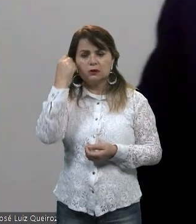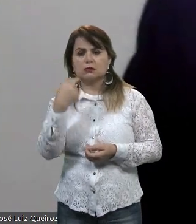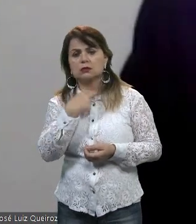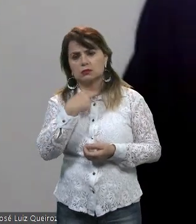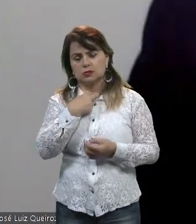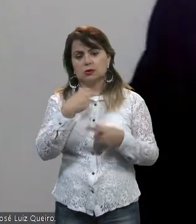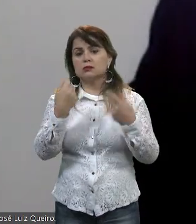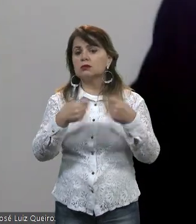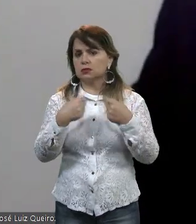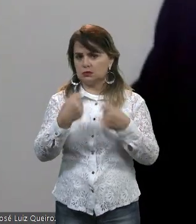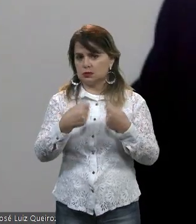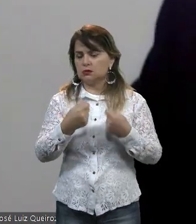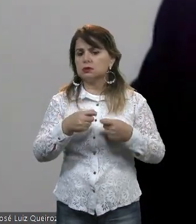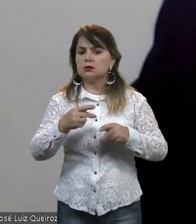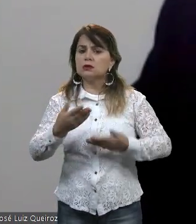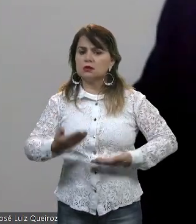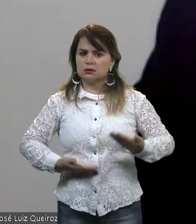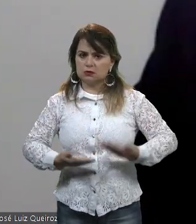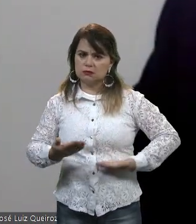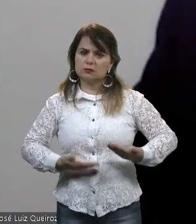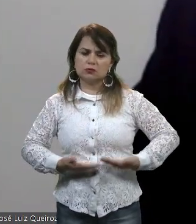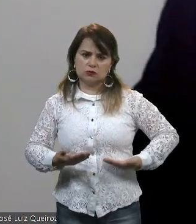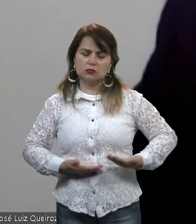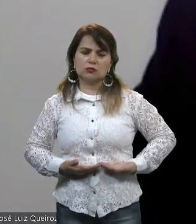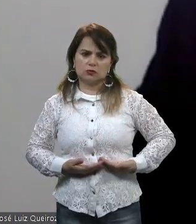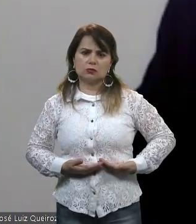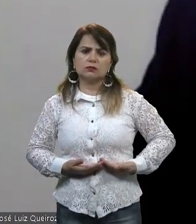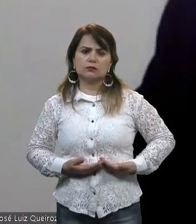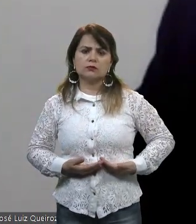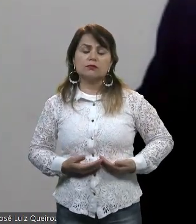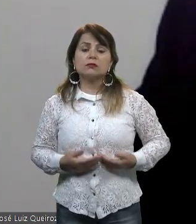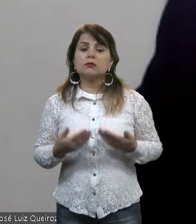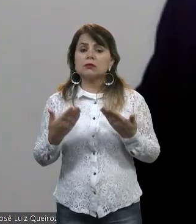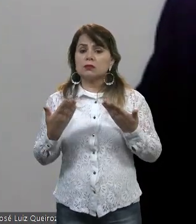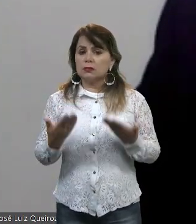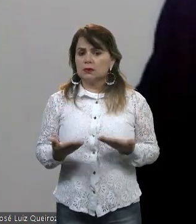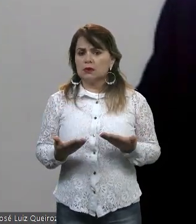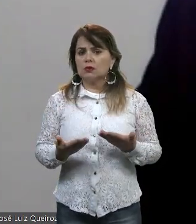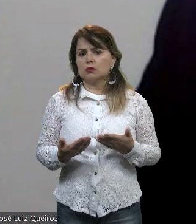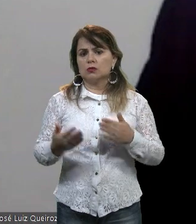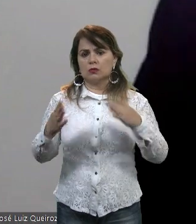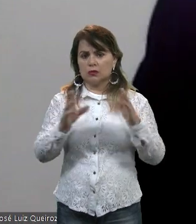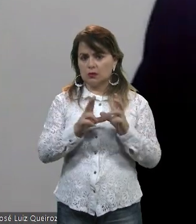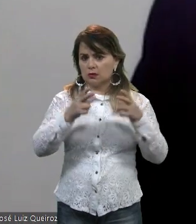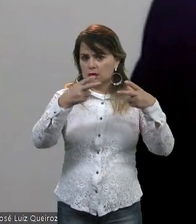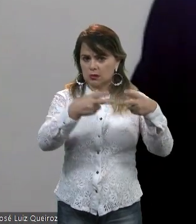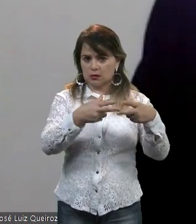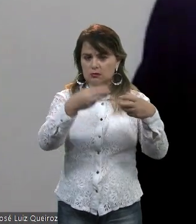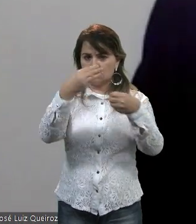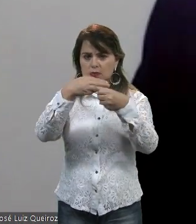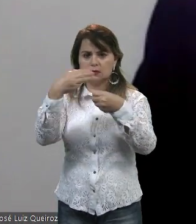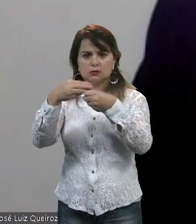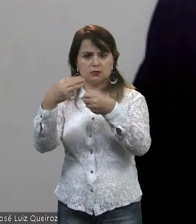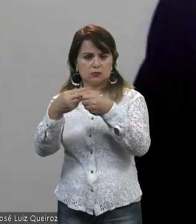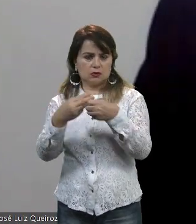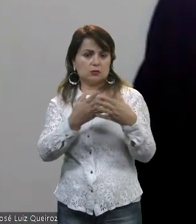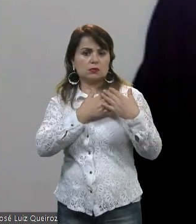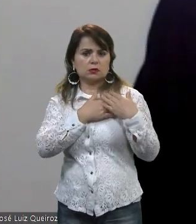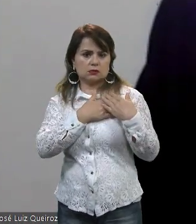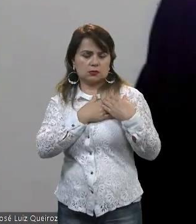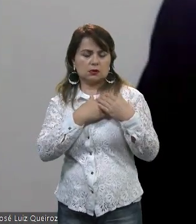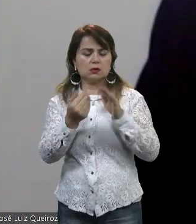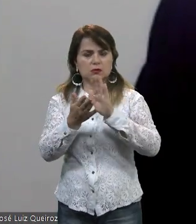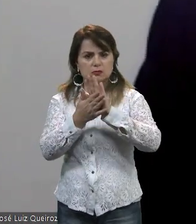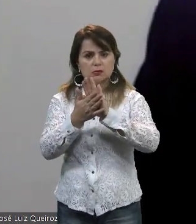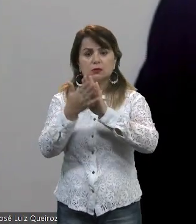conseguir tê-la satisfeita. Então, eu só gostaria de parabenizar mais uma vez a Câmara Municipal, que faz o seu papel, e o